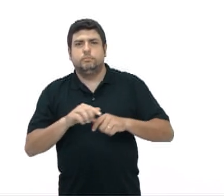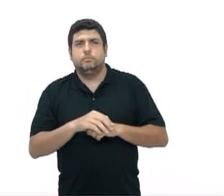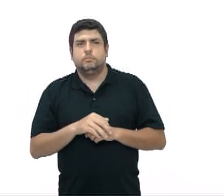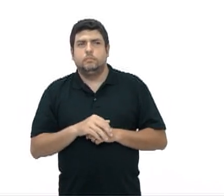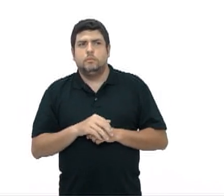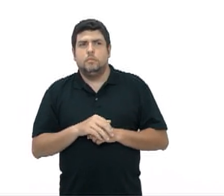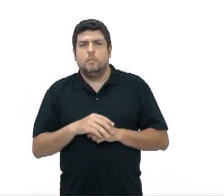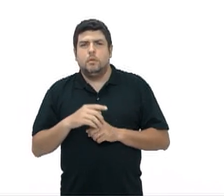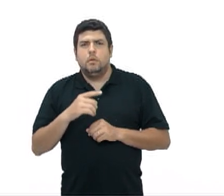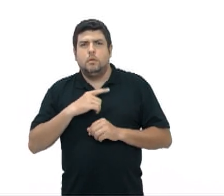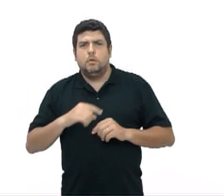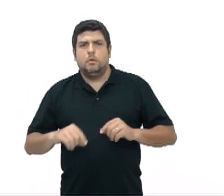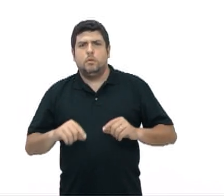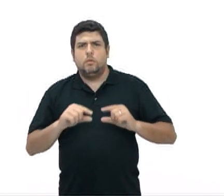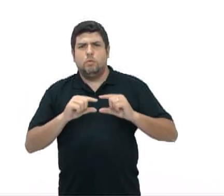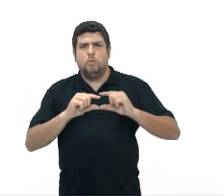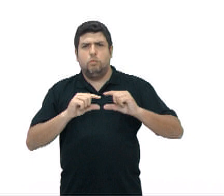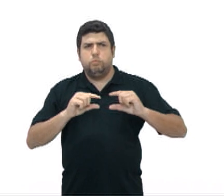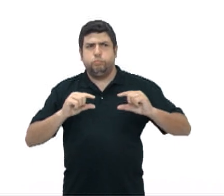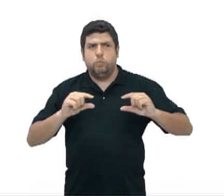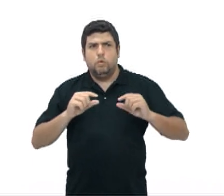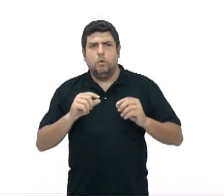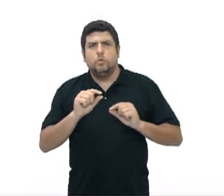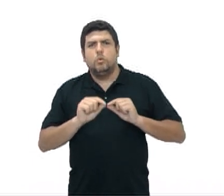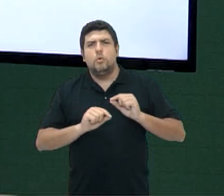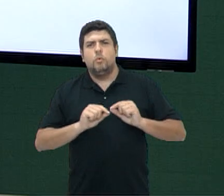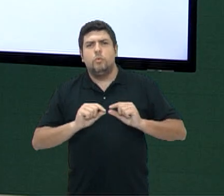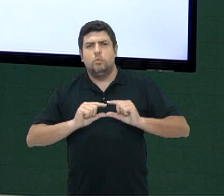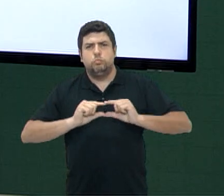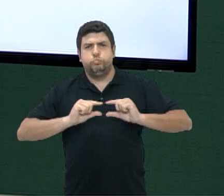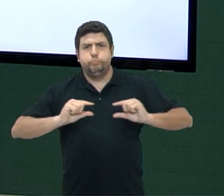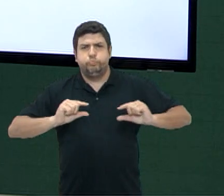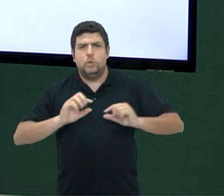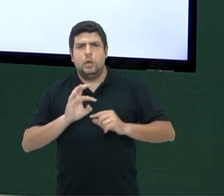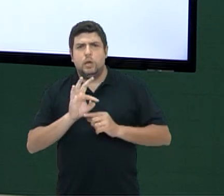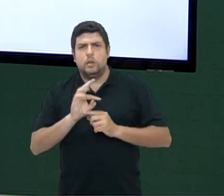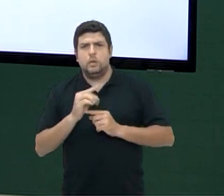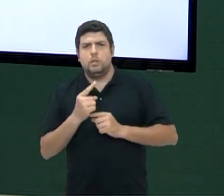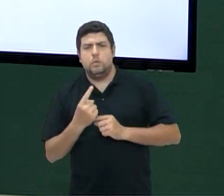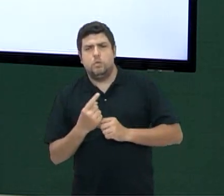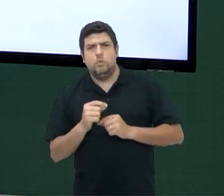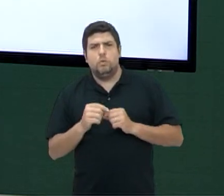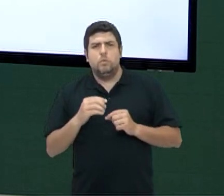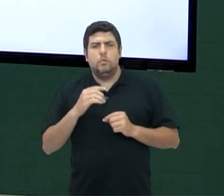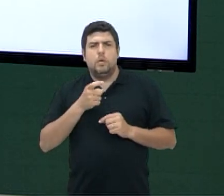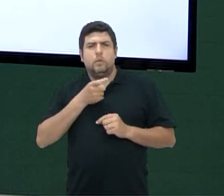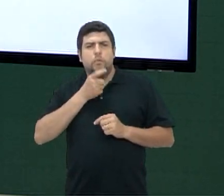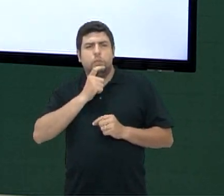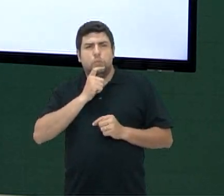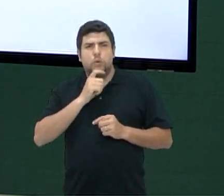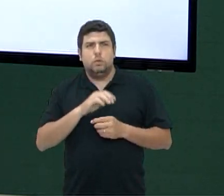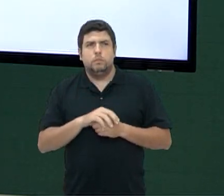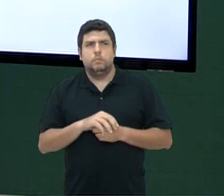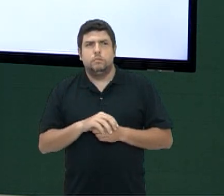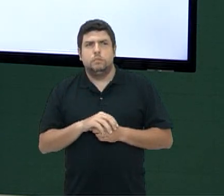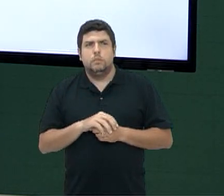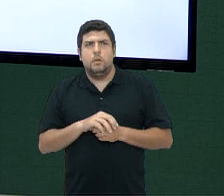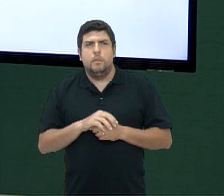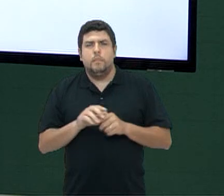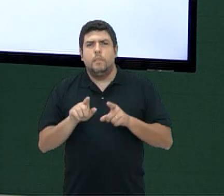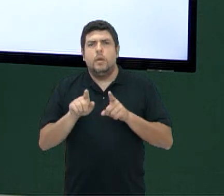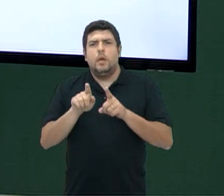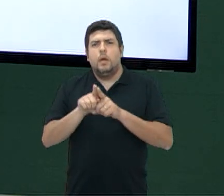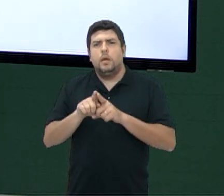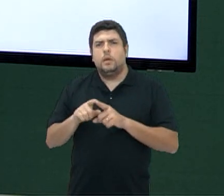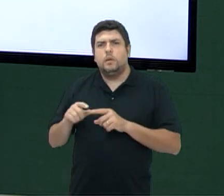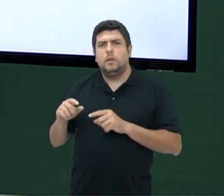representação da exaustão, que você vai ter aqui desse processo da máquina térmica. E aqui a fonte quente está indicando